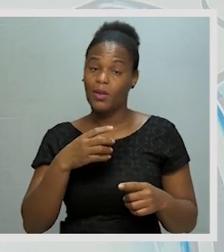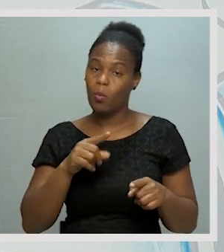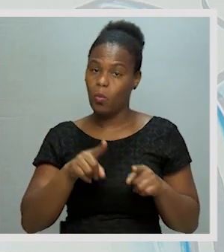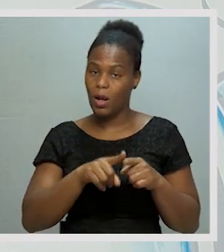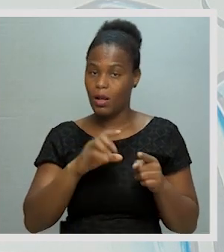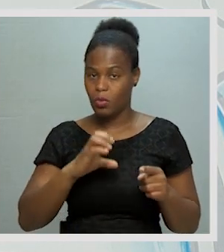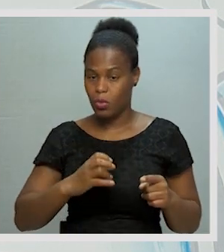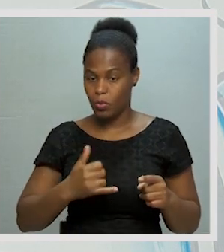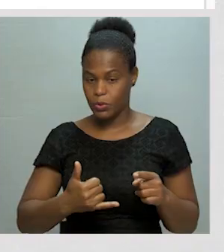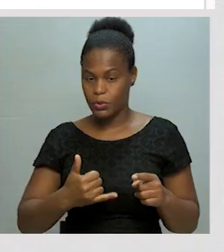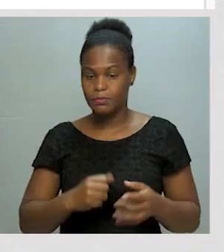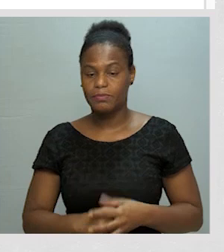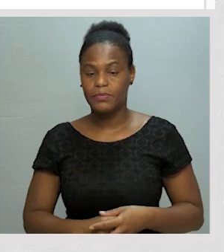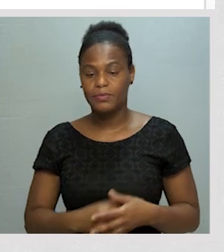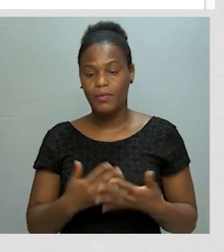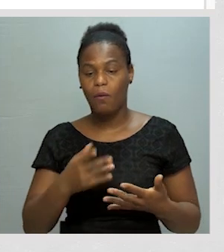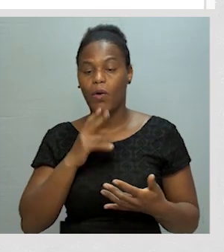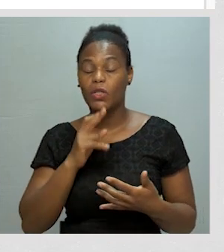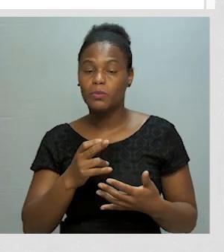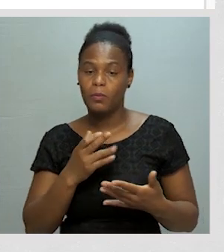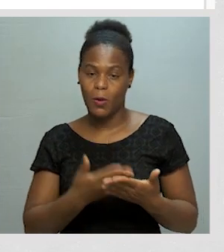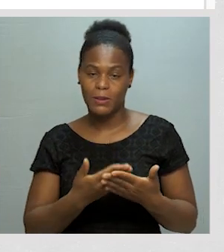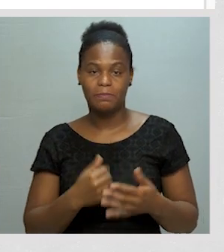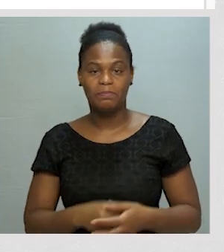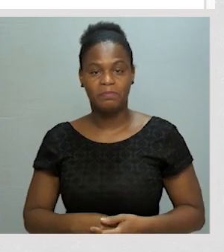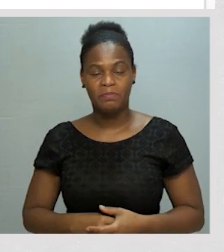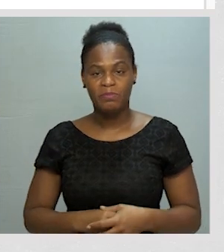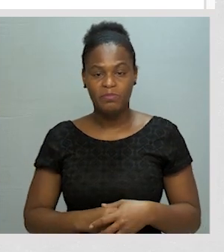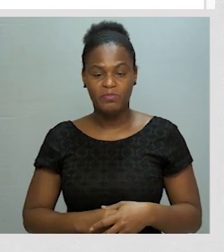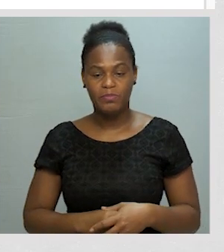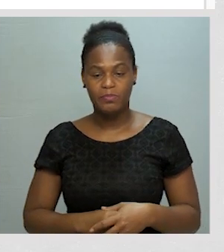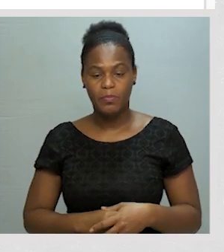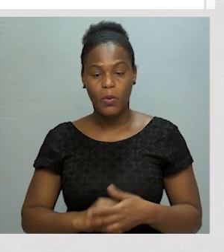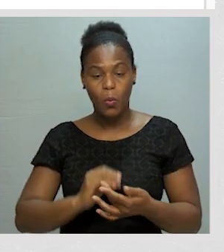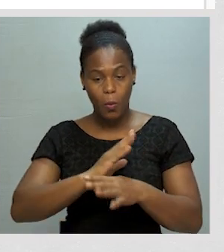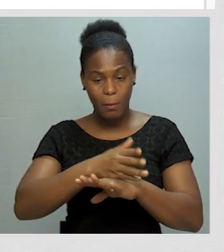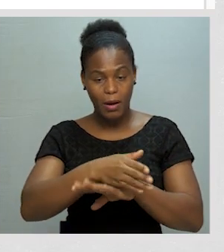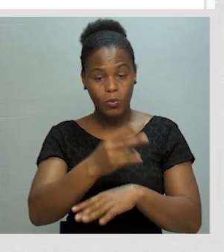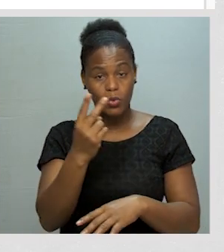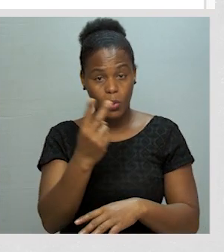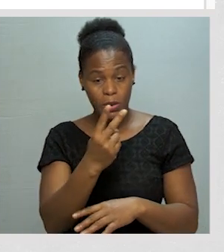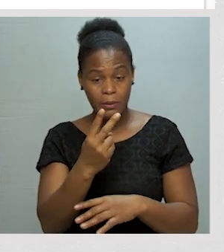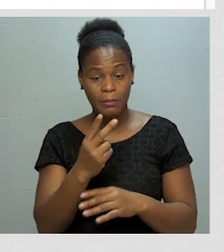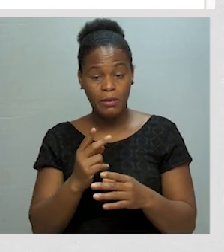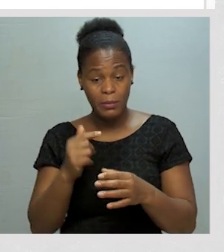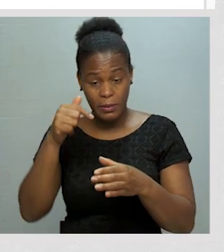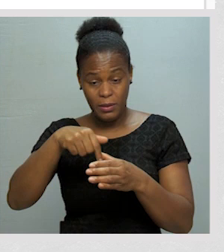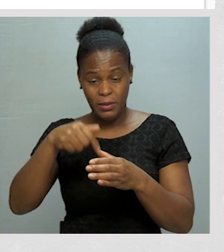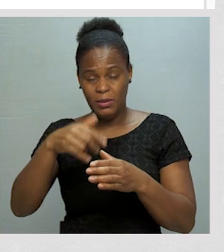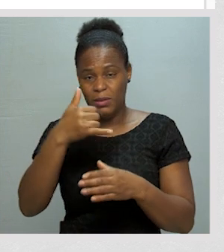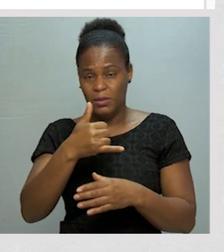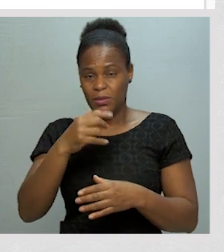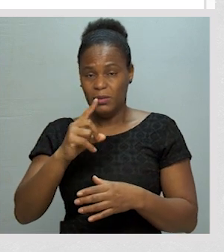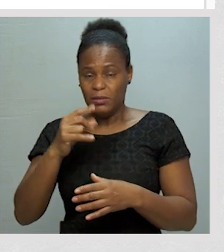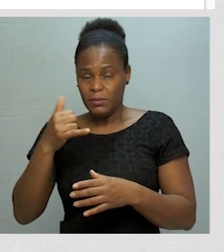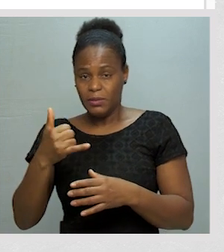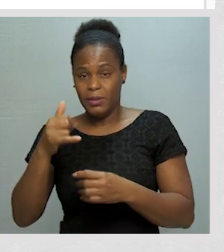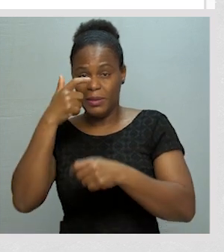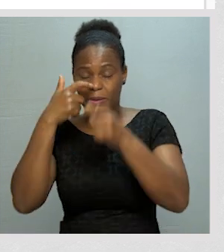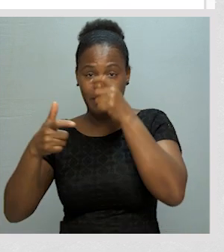2 dezenas são 6 dezenas. Já fizemos unidade, dezena, agora